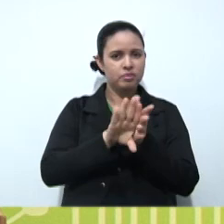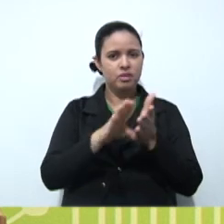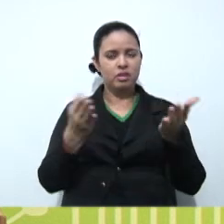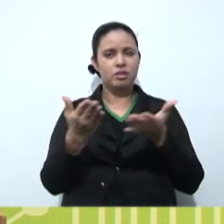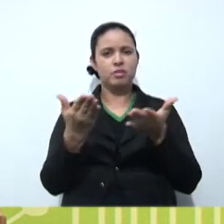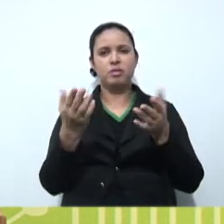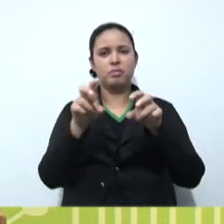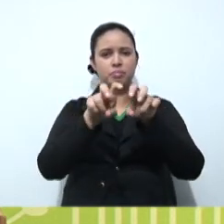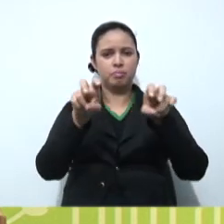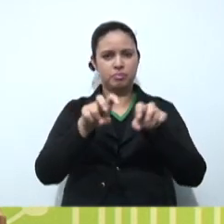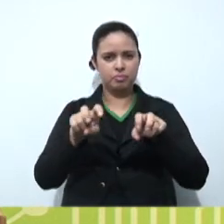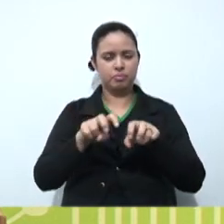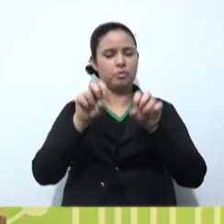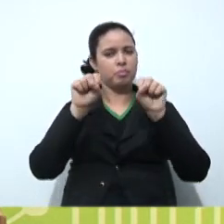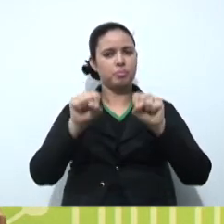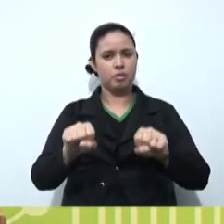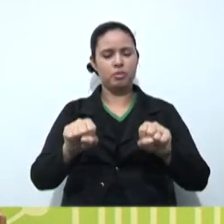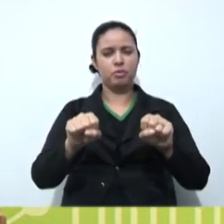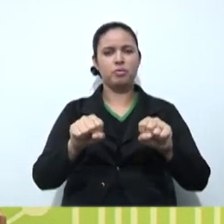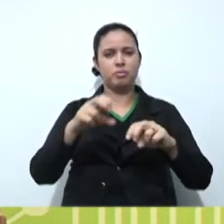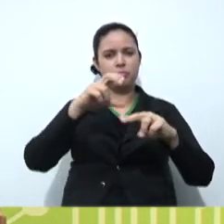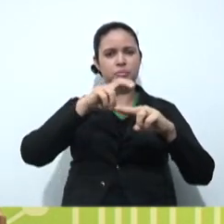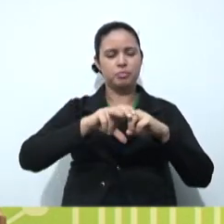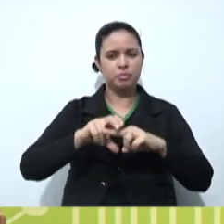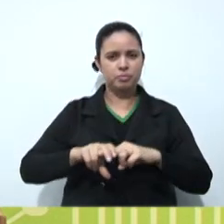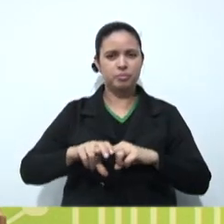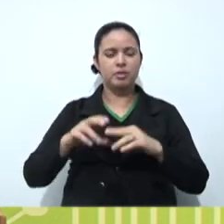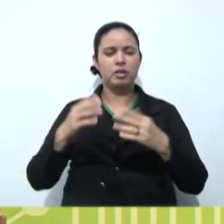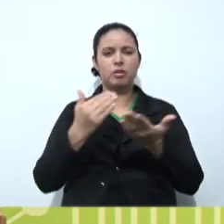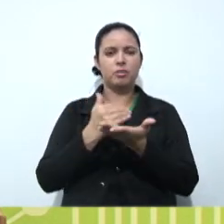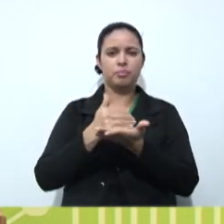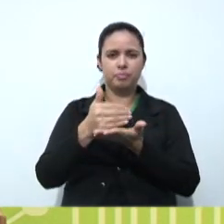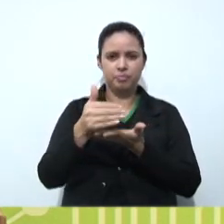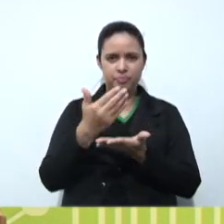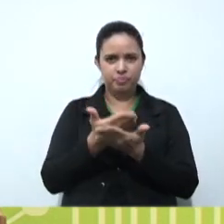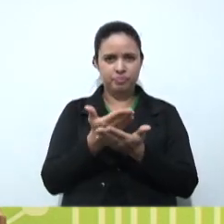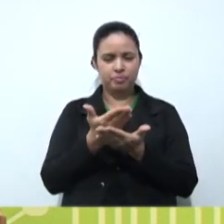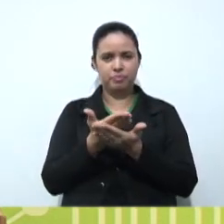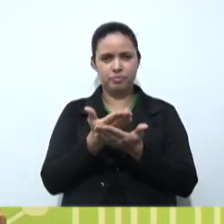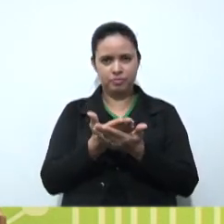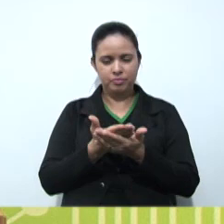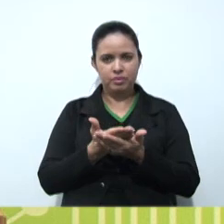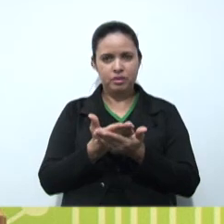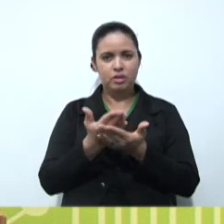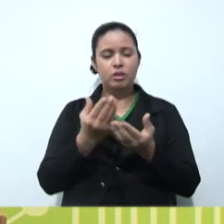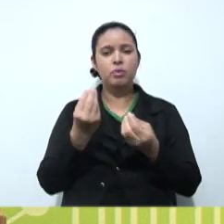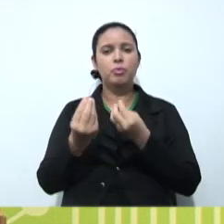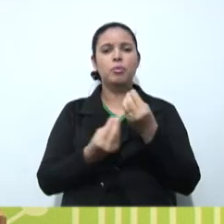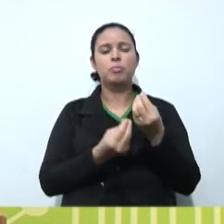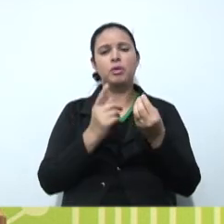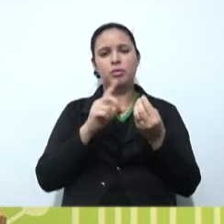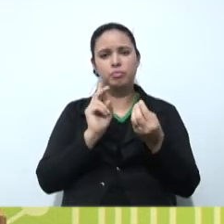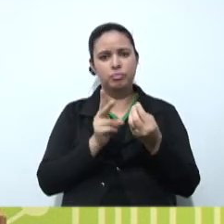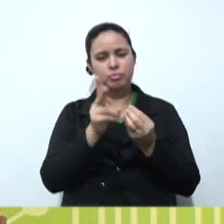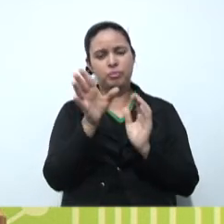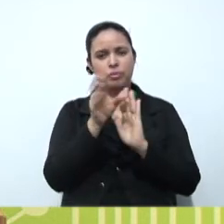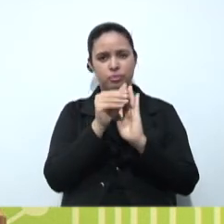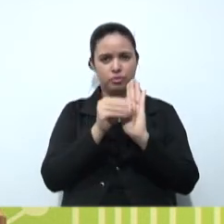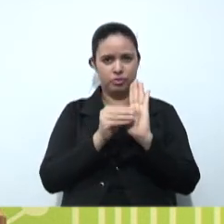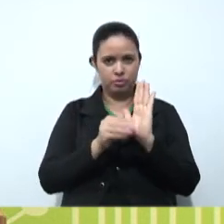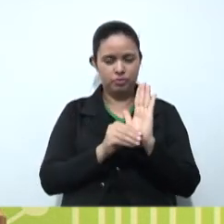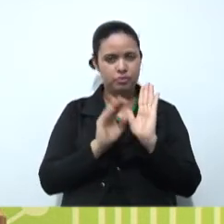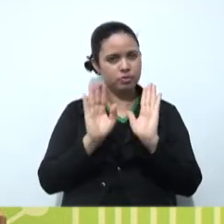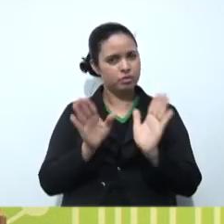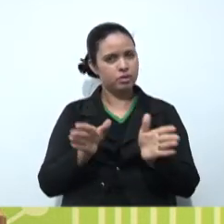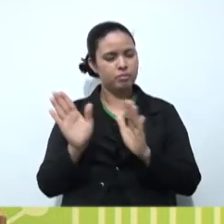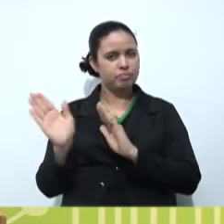se acomode aí na sua poltrona, na sua carteira, porque nós vamos começar essa nossa teleaula dando continuidade a todo o conteúdo que nós